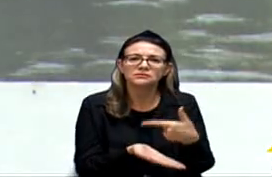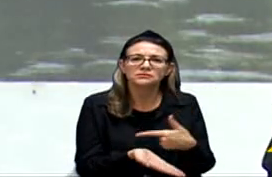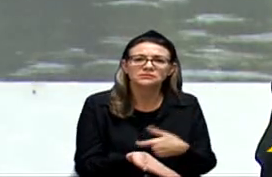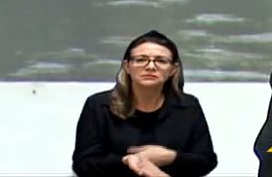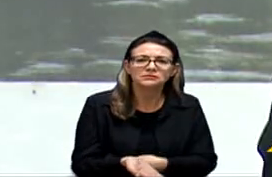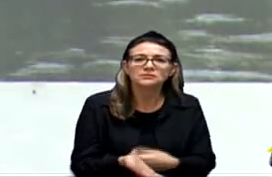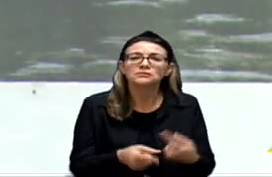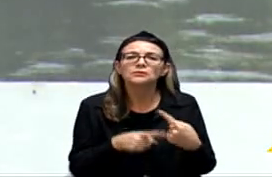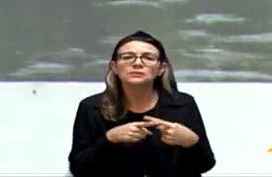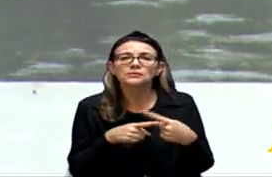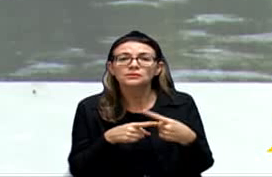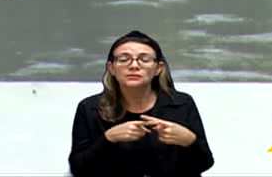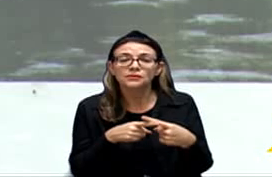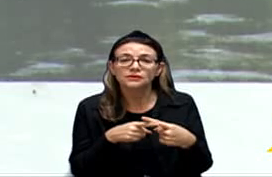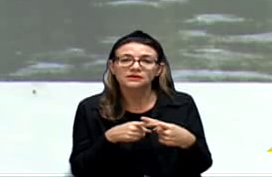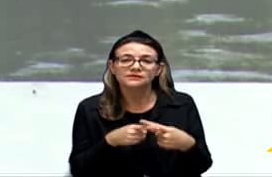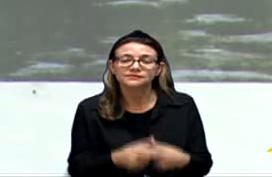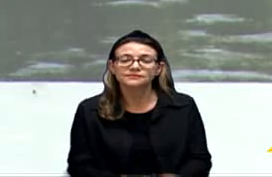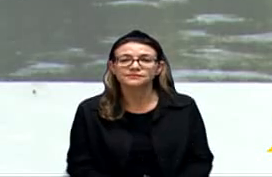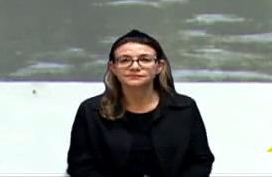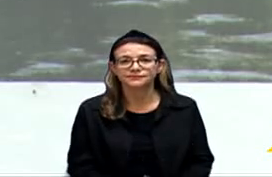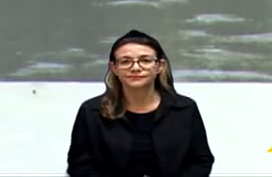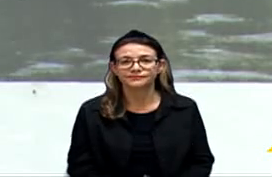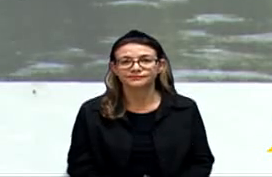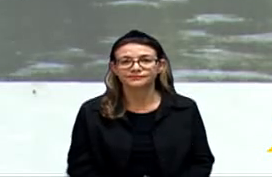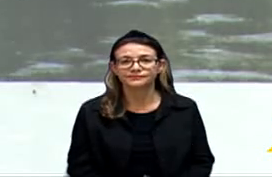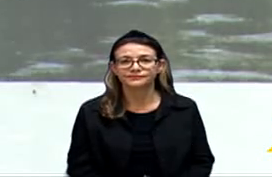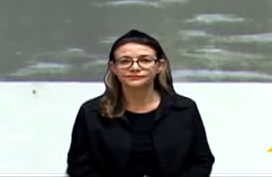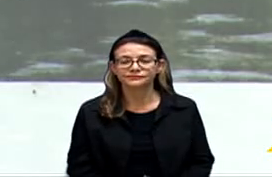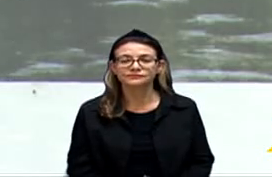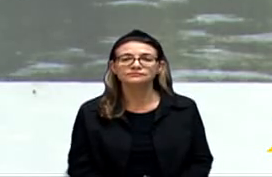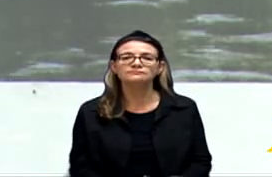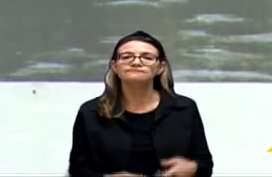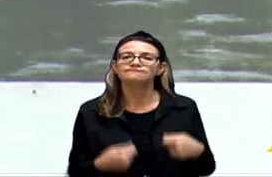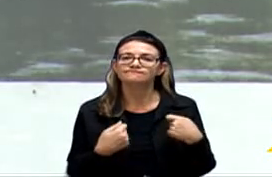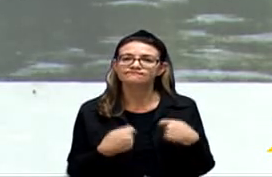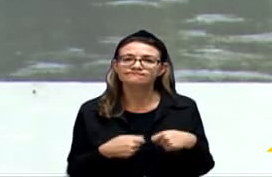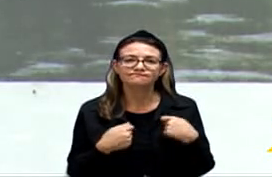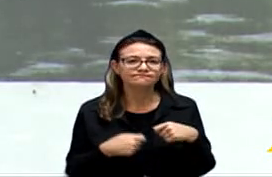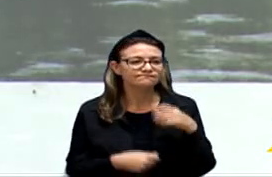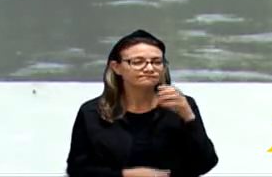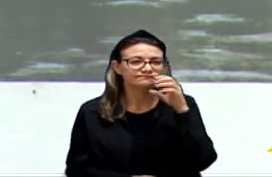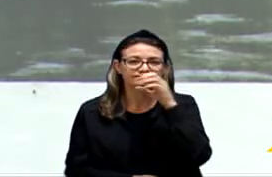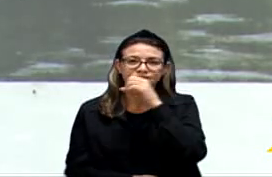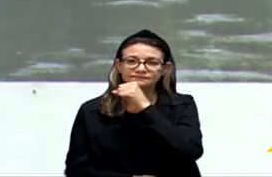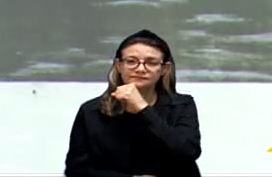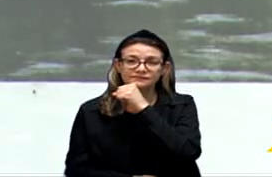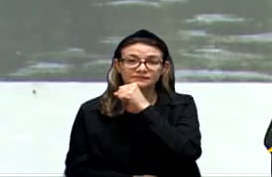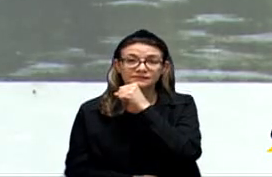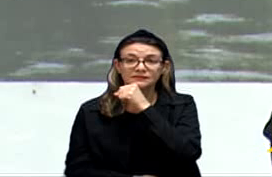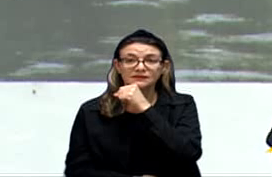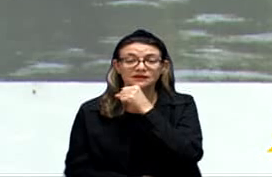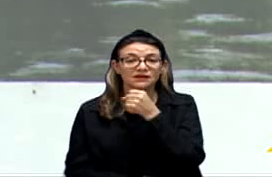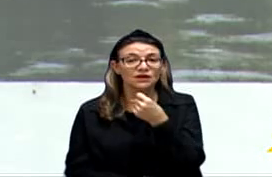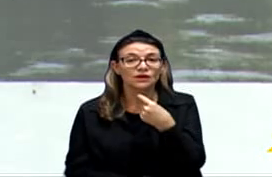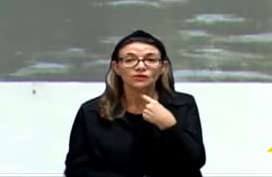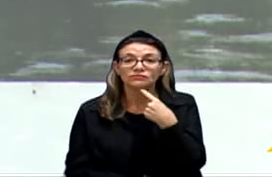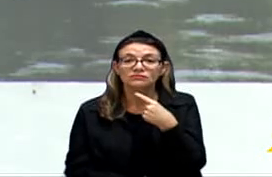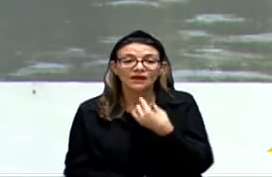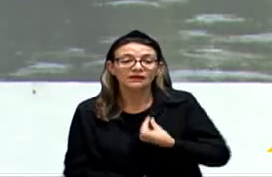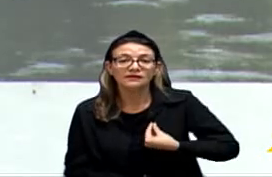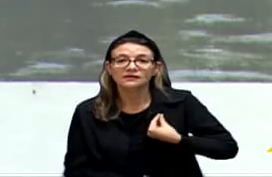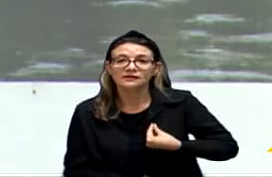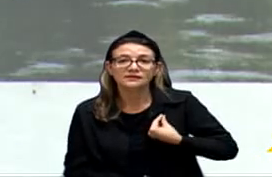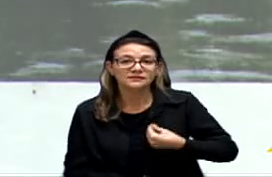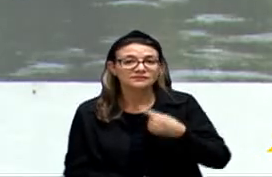precisa disso que pessoas que necessitam são hipossuficientes que elas precisam dessa medicação senão ela não consegue sobreviver